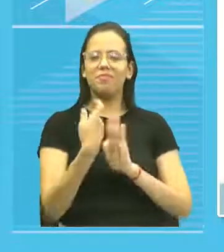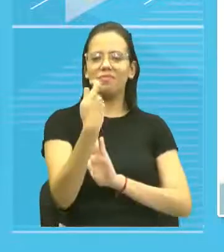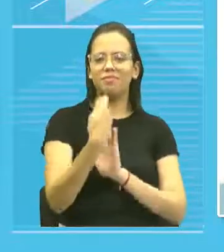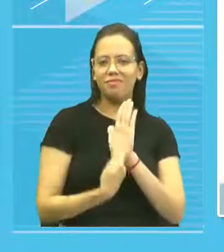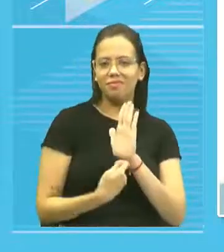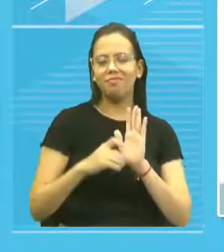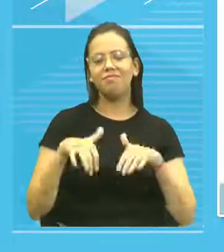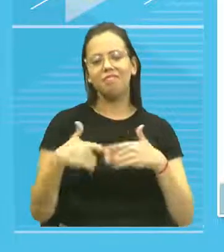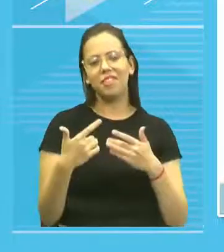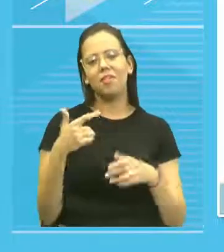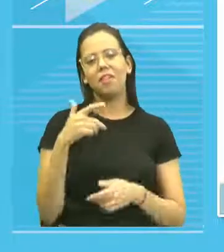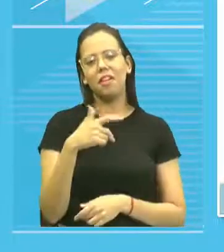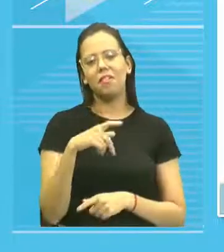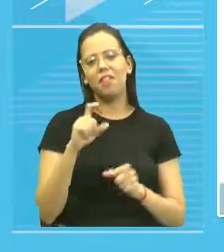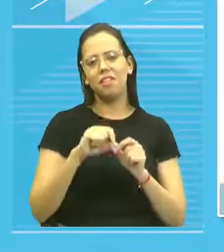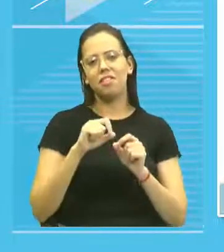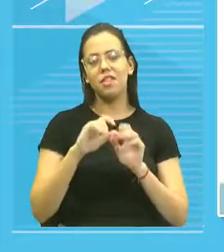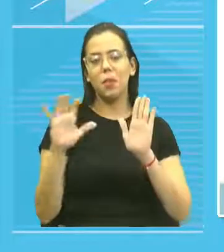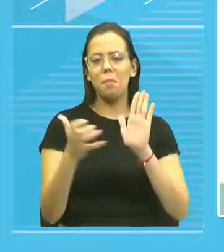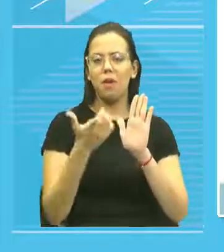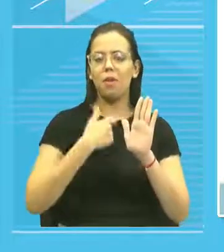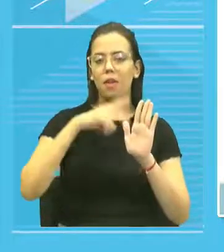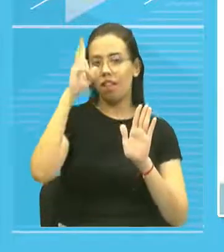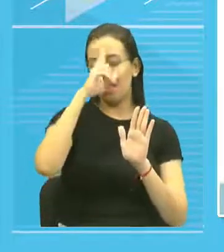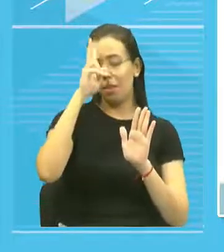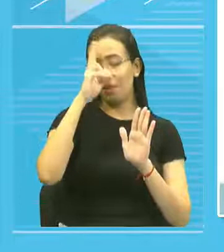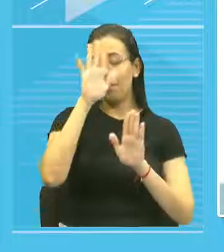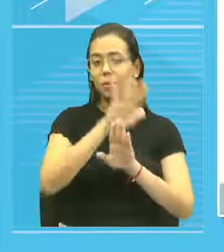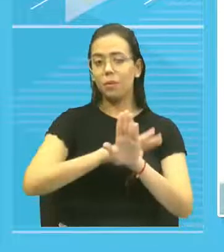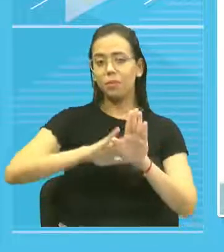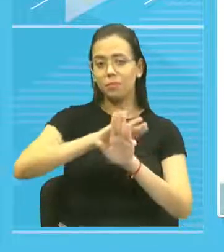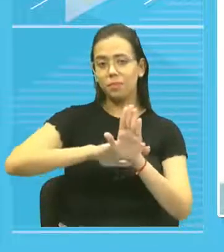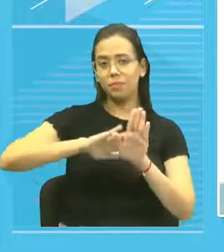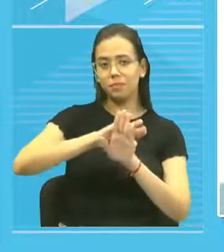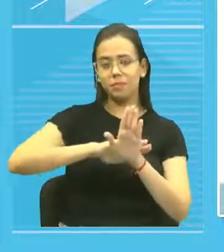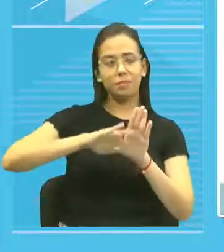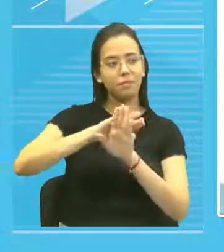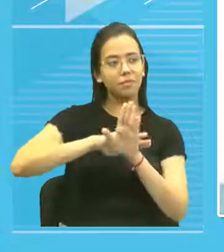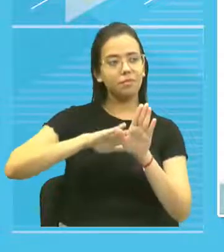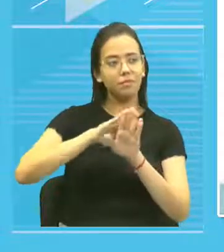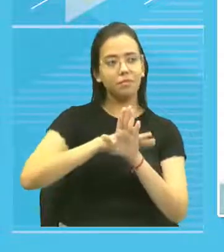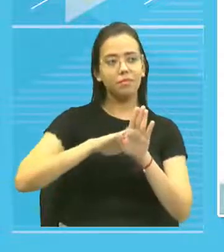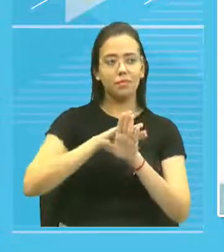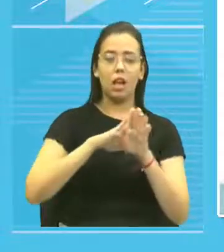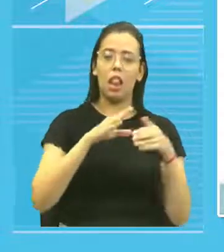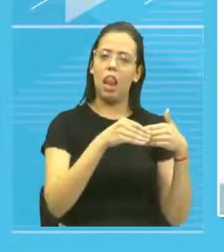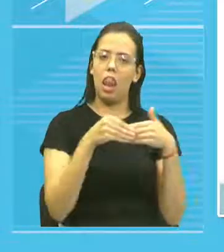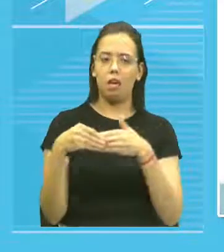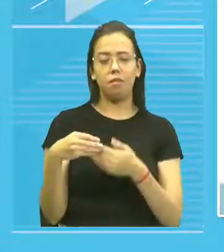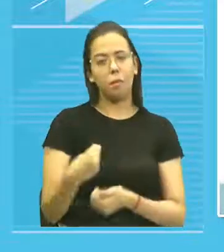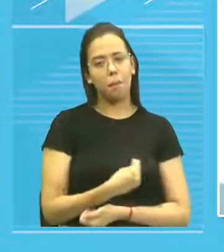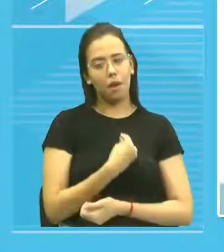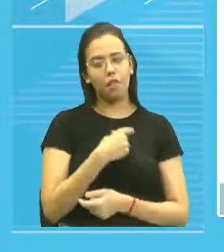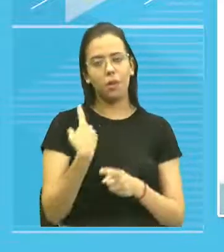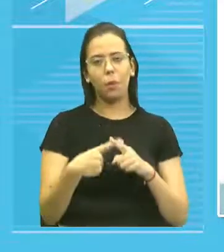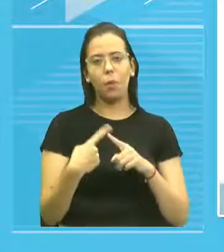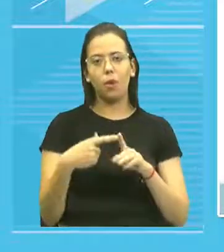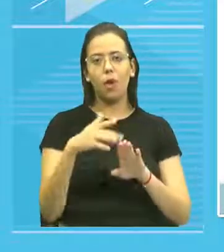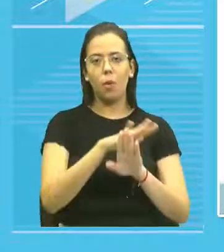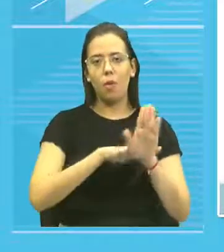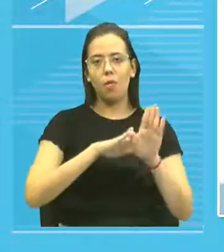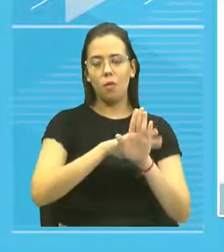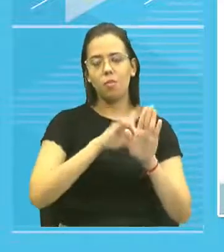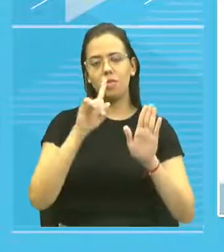então é você tá fazendo uma hipérbole é um resgate e o eufemismo Leva ele para sua vida o eufemismo